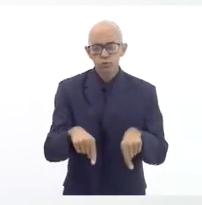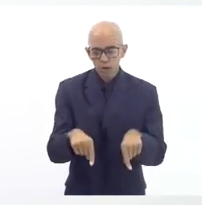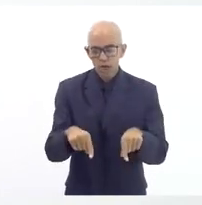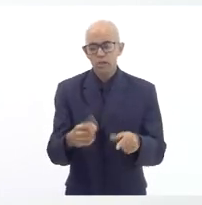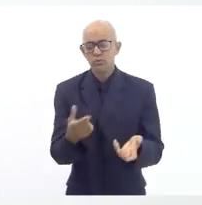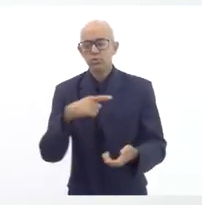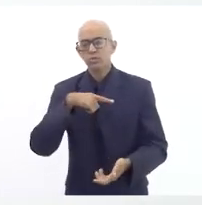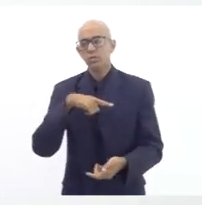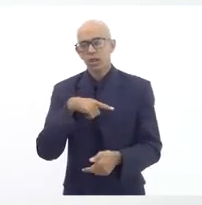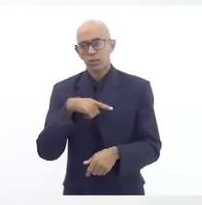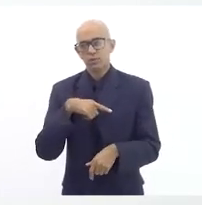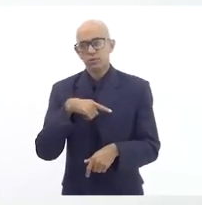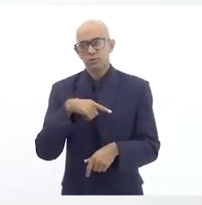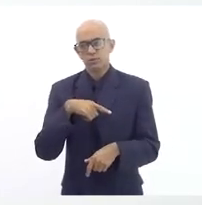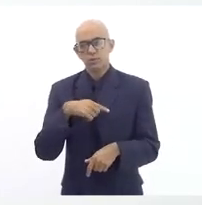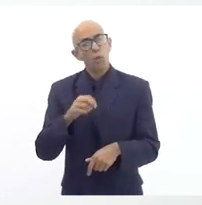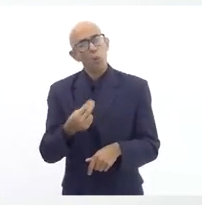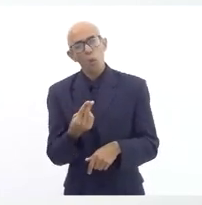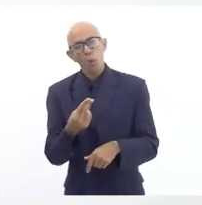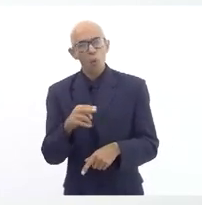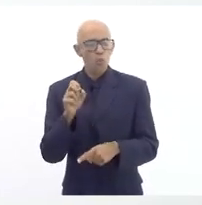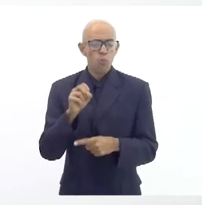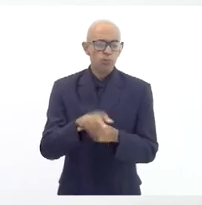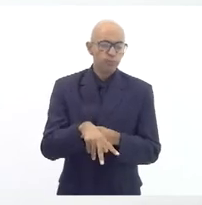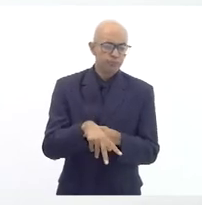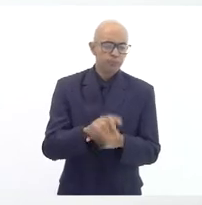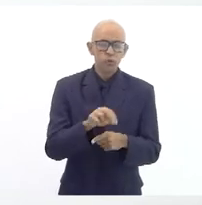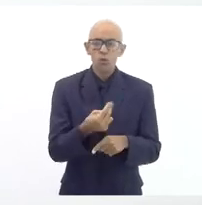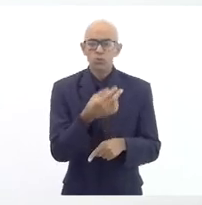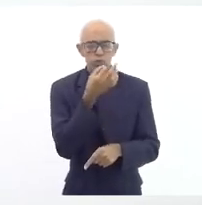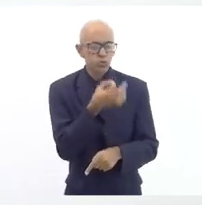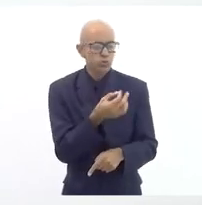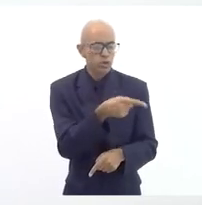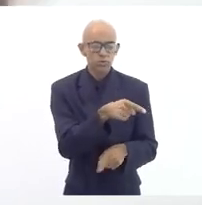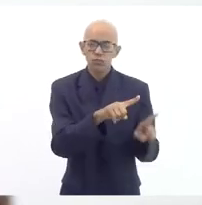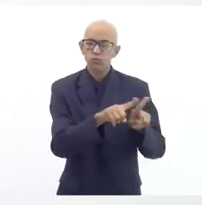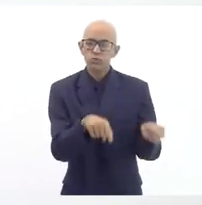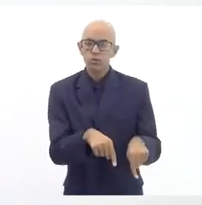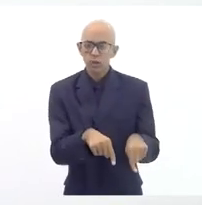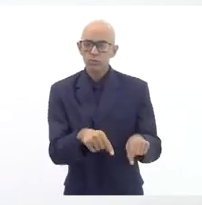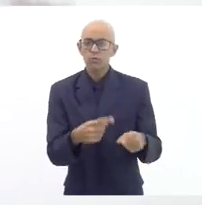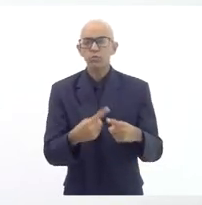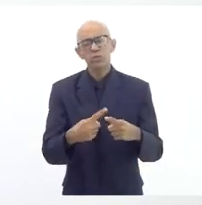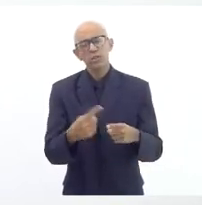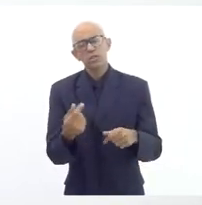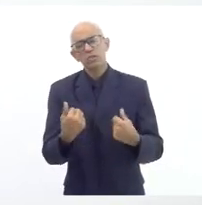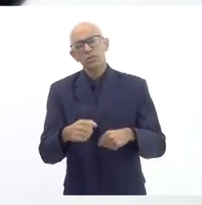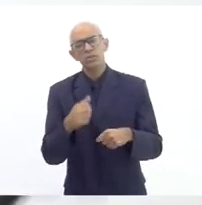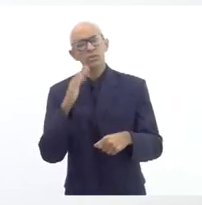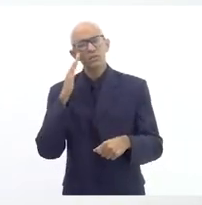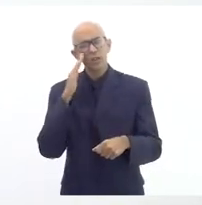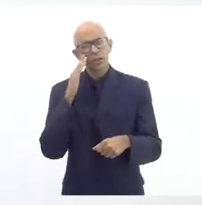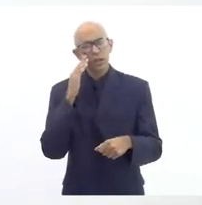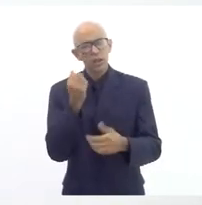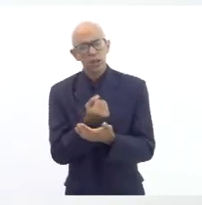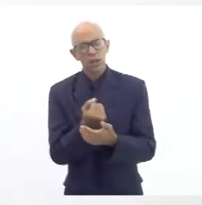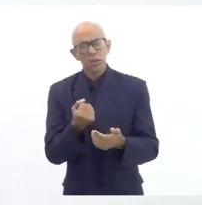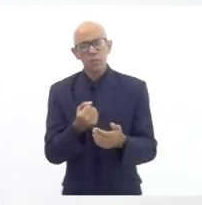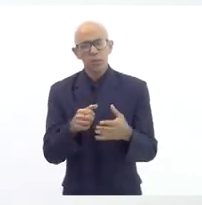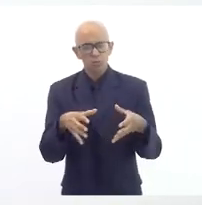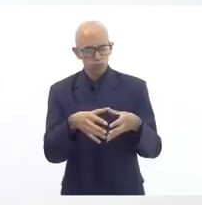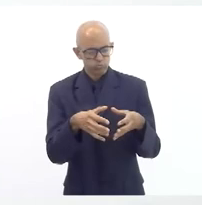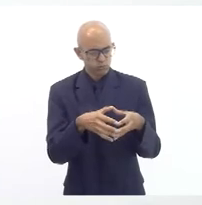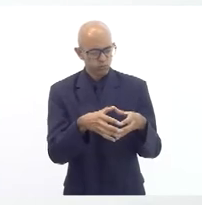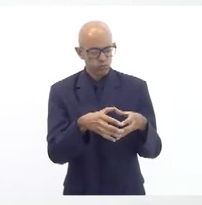de contratados. A gente precisa entender que, num quantitativo com diversas câmaras, com diversos conselheiros, eu não